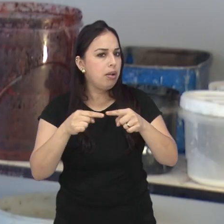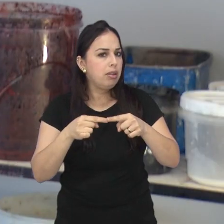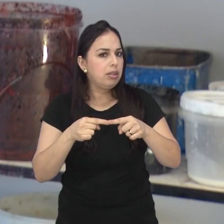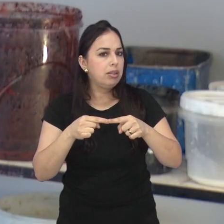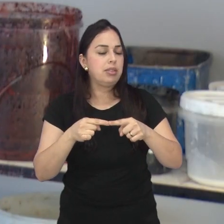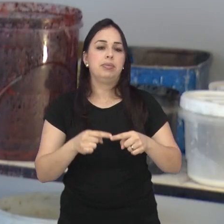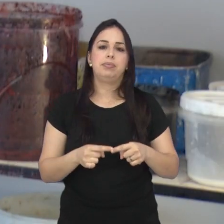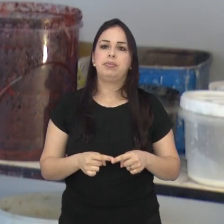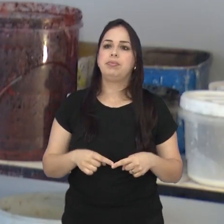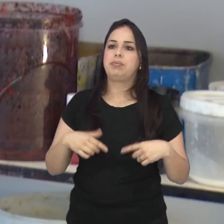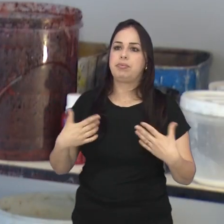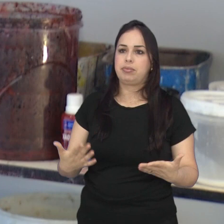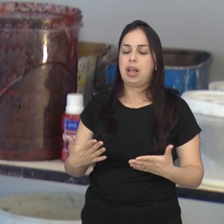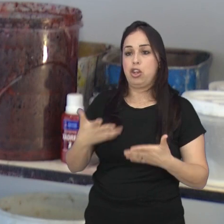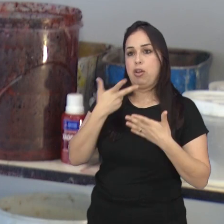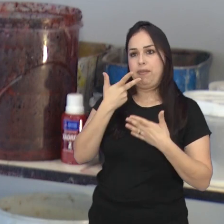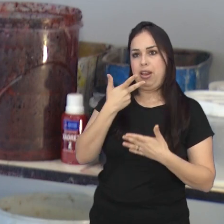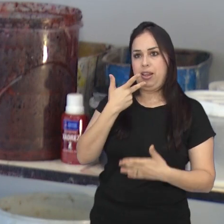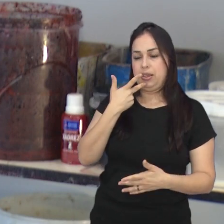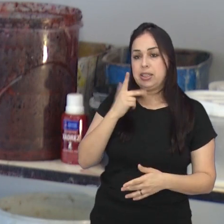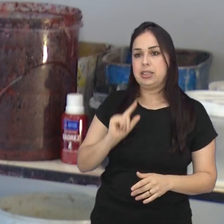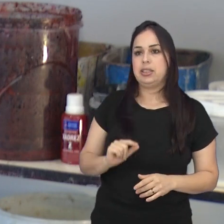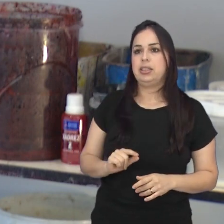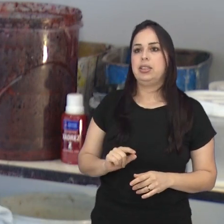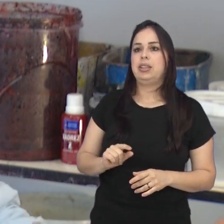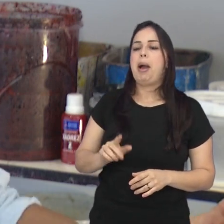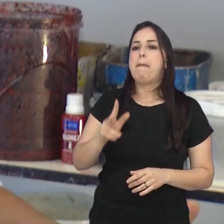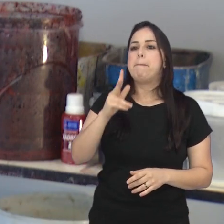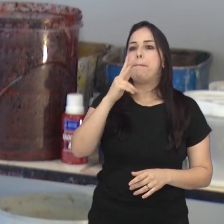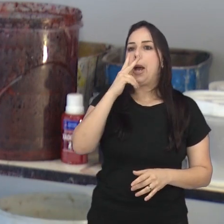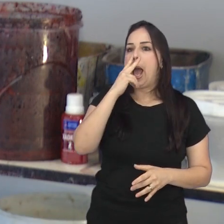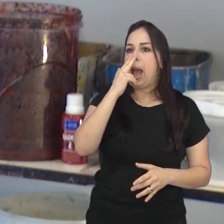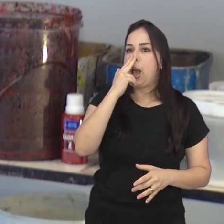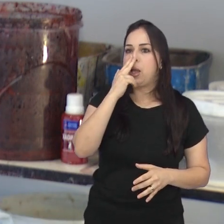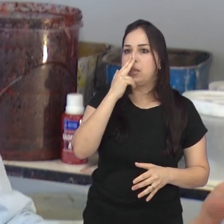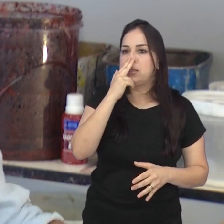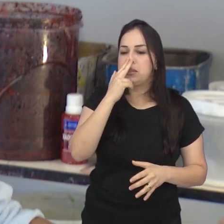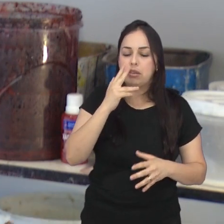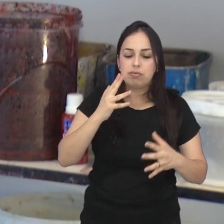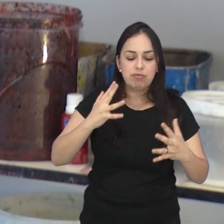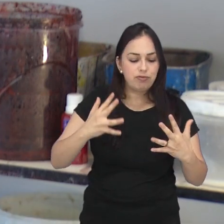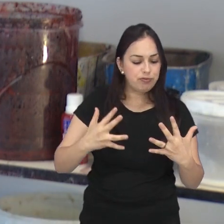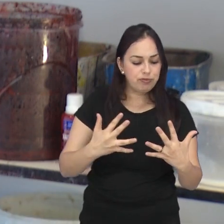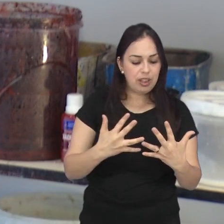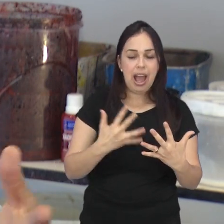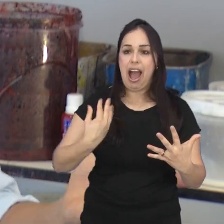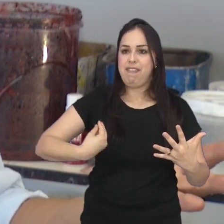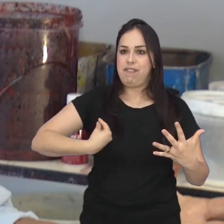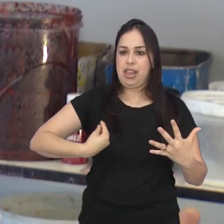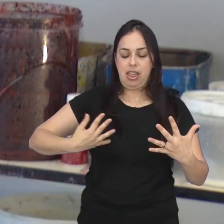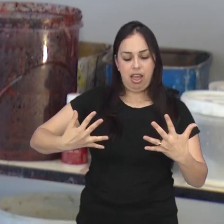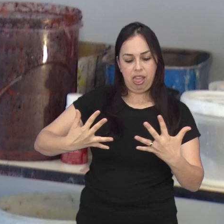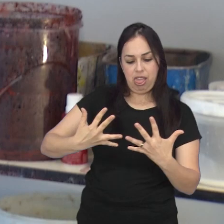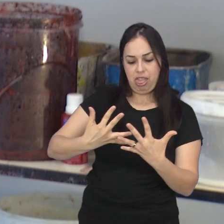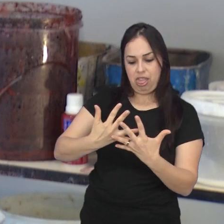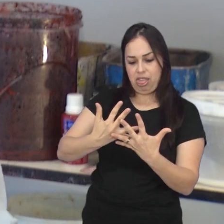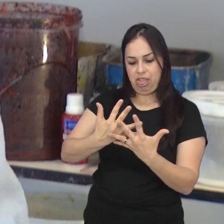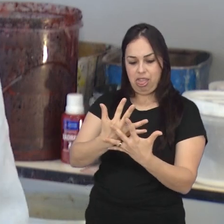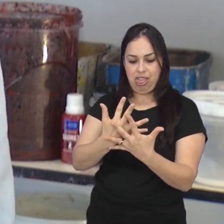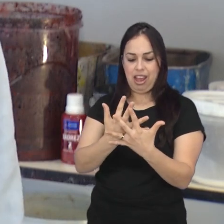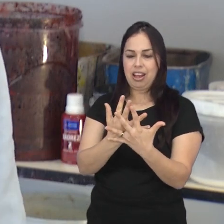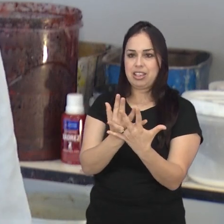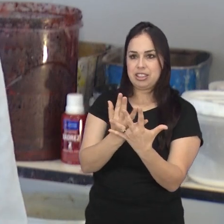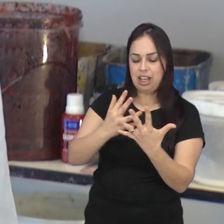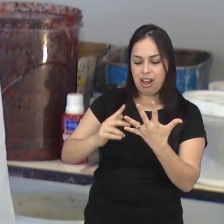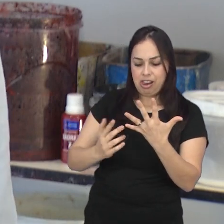tudo faz parte, né? Já falei da teia, né, que existe, né, com a vida como se fosse uma tecelagem,